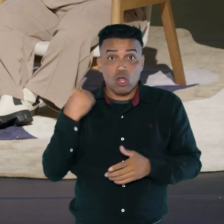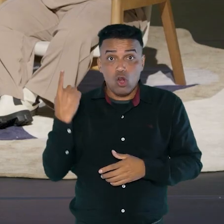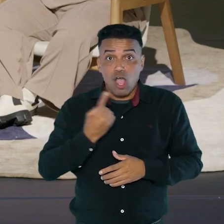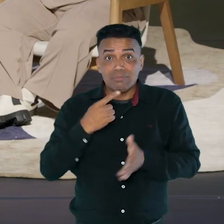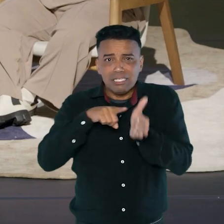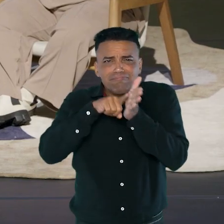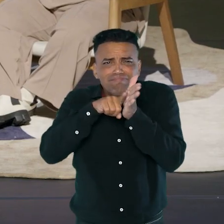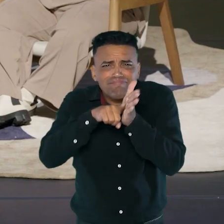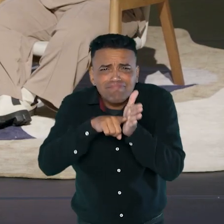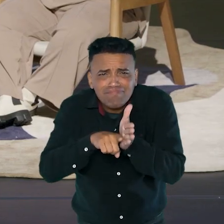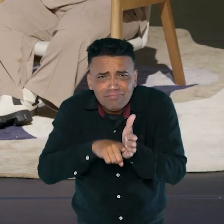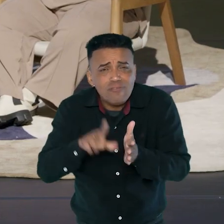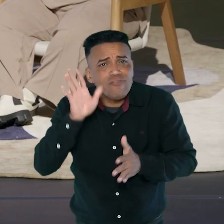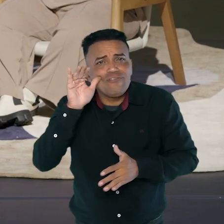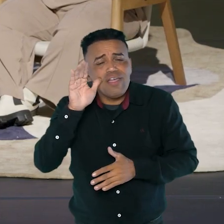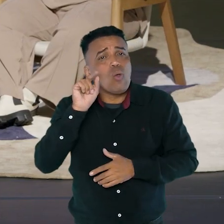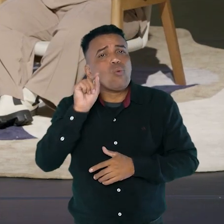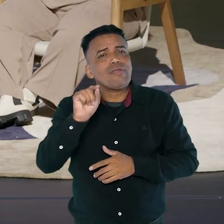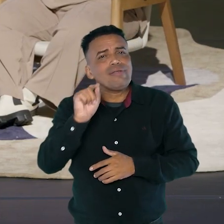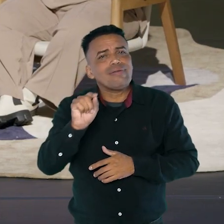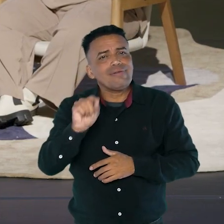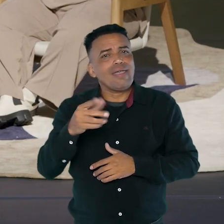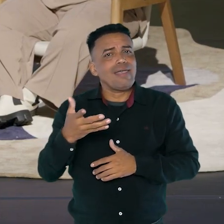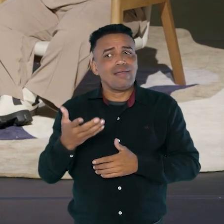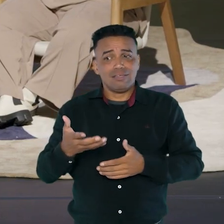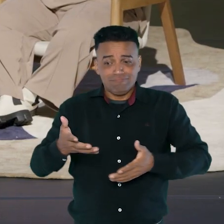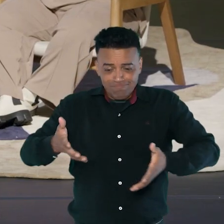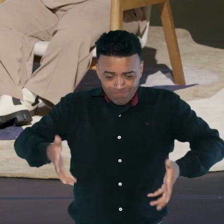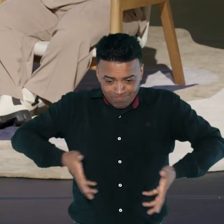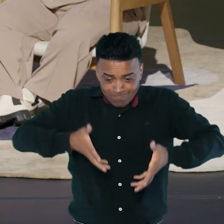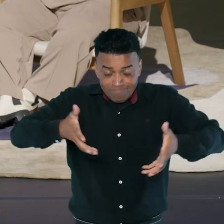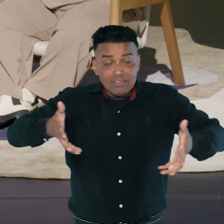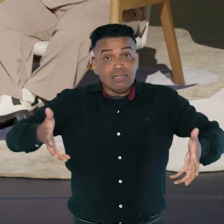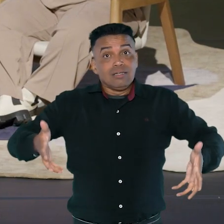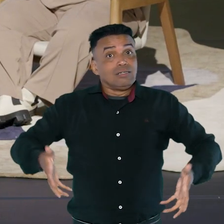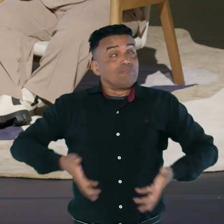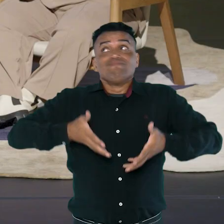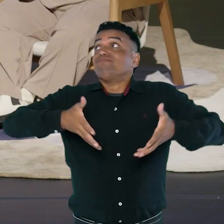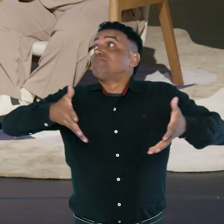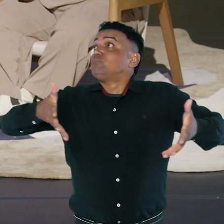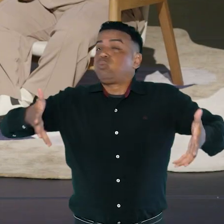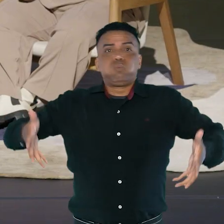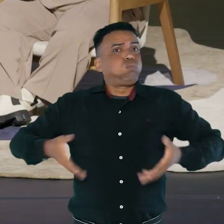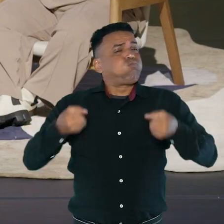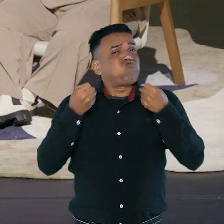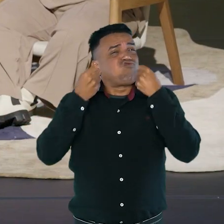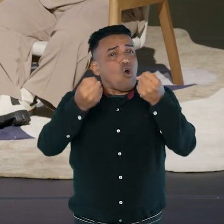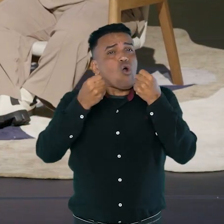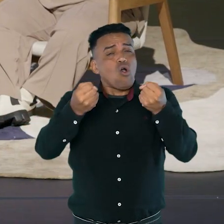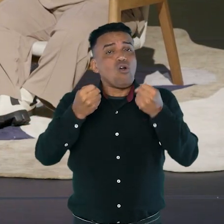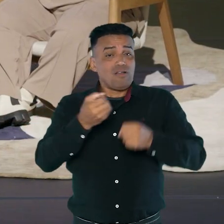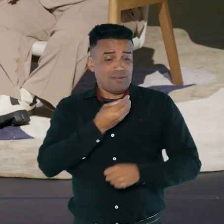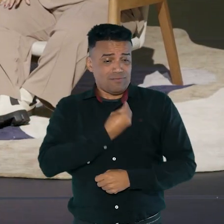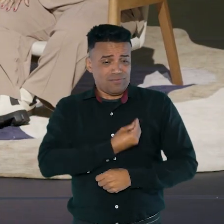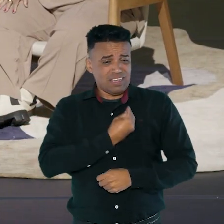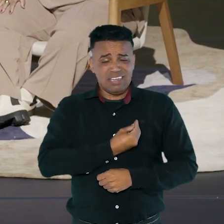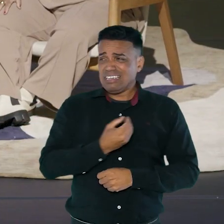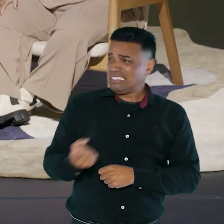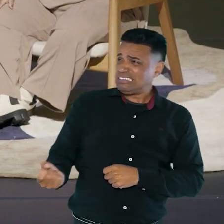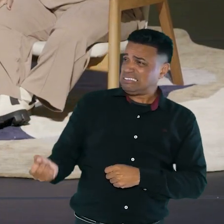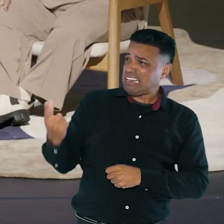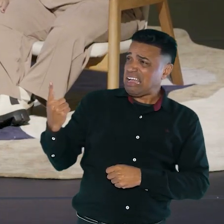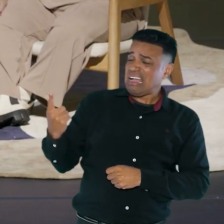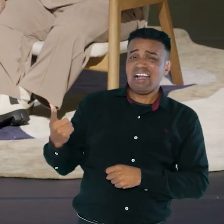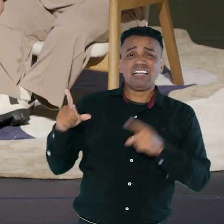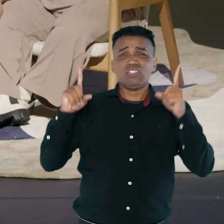precisa investigar direito isso. O que é isso que nos move tão poderosamente? Que a vida está estranha, está